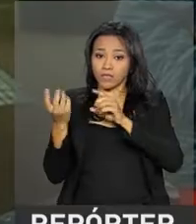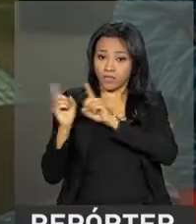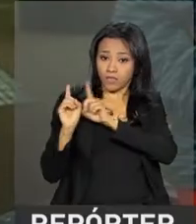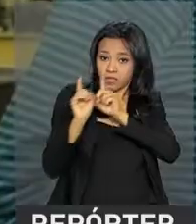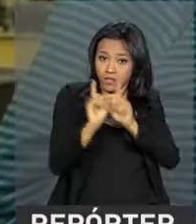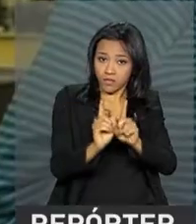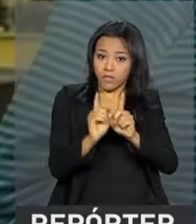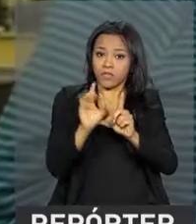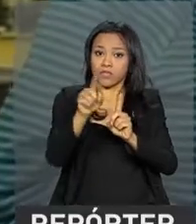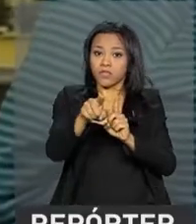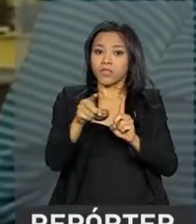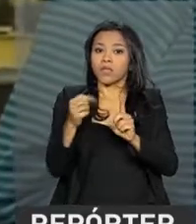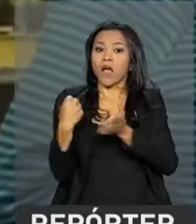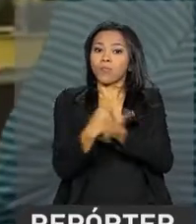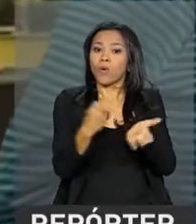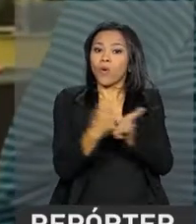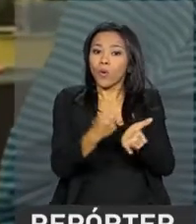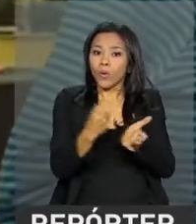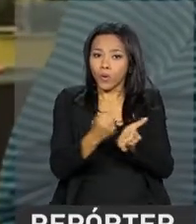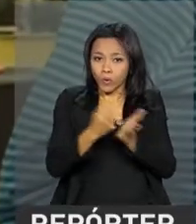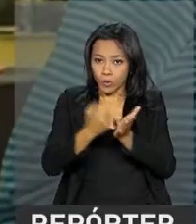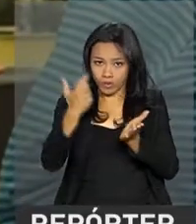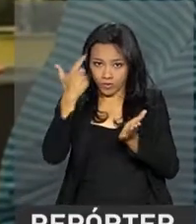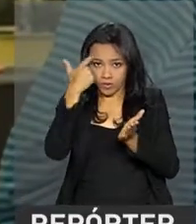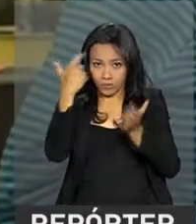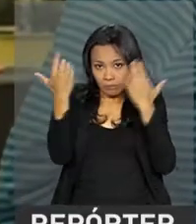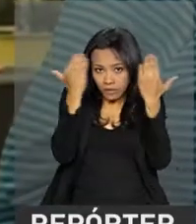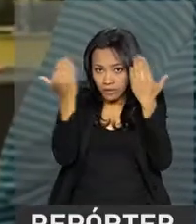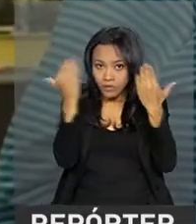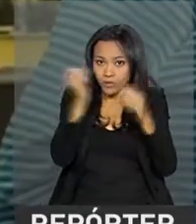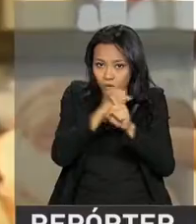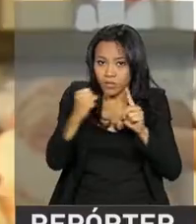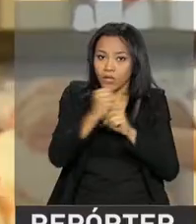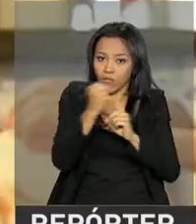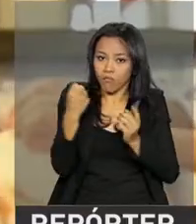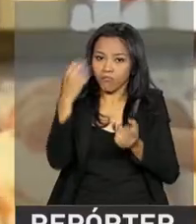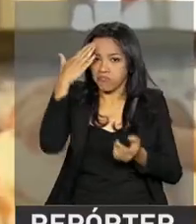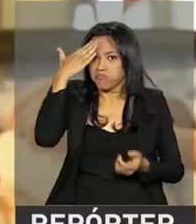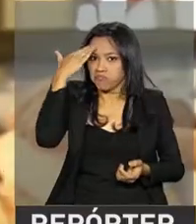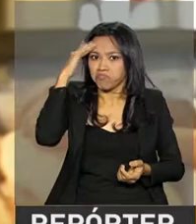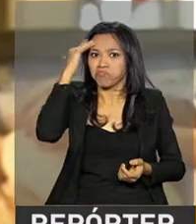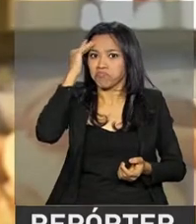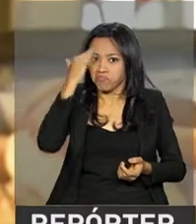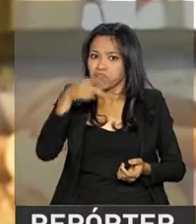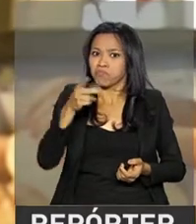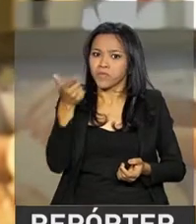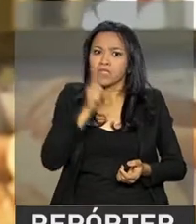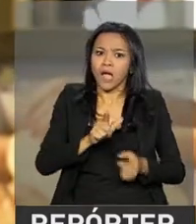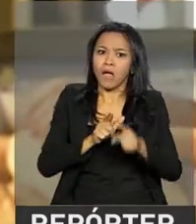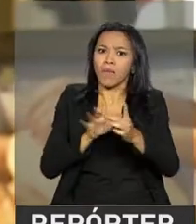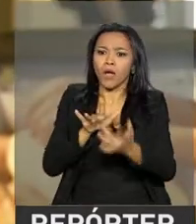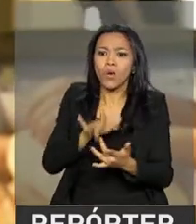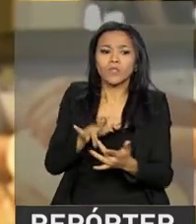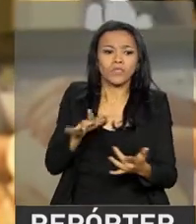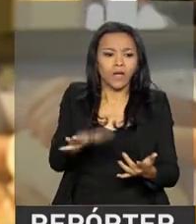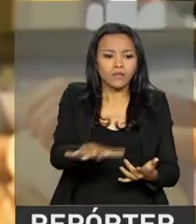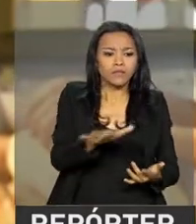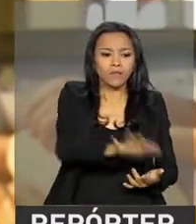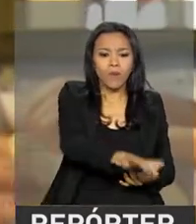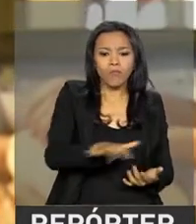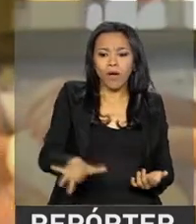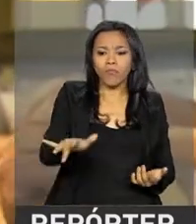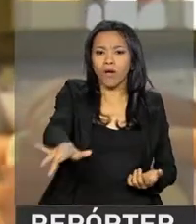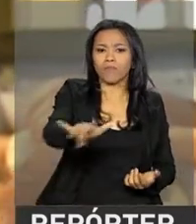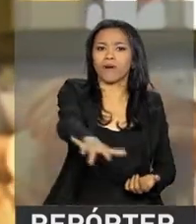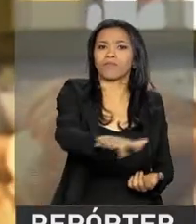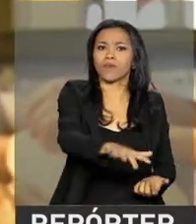de pacientes de um centro de apoio psicossocial, aprovou a proposta. Você consegue interagir com tudo. Você põe a mão, você